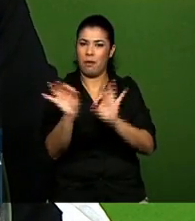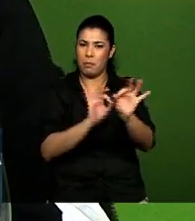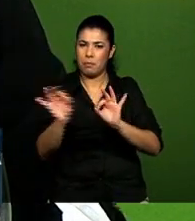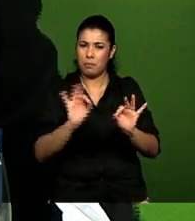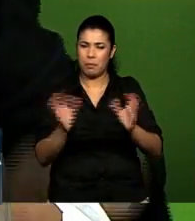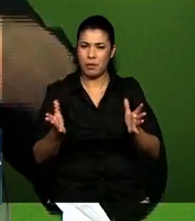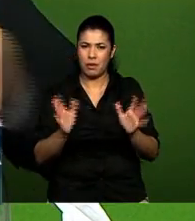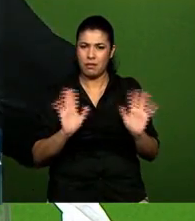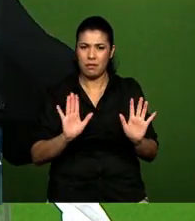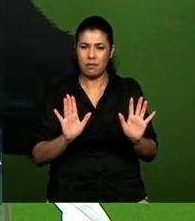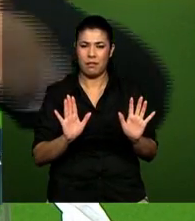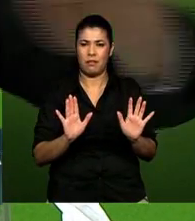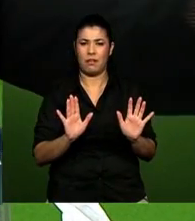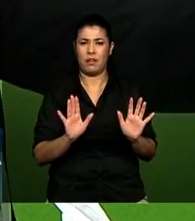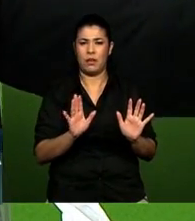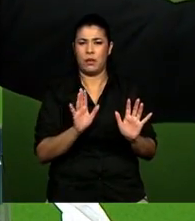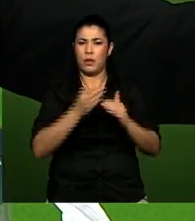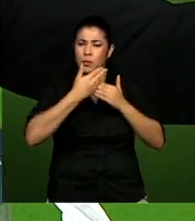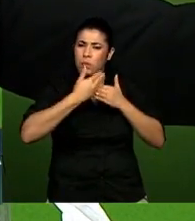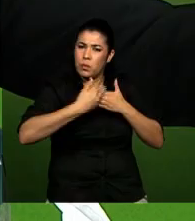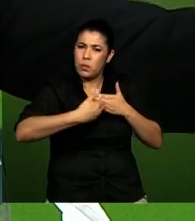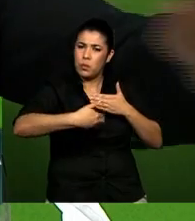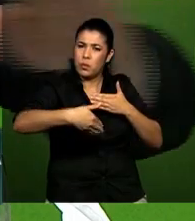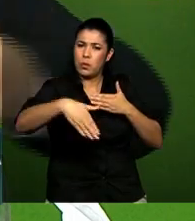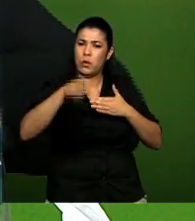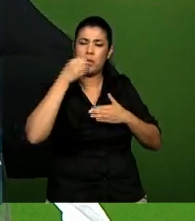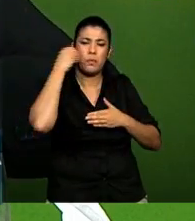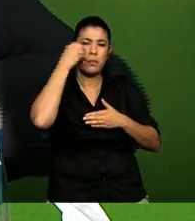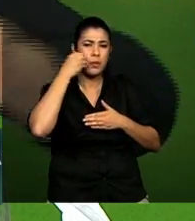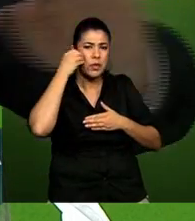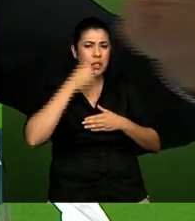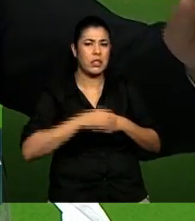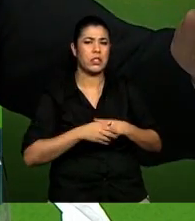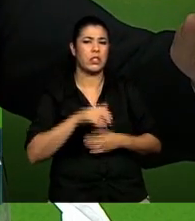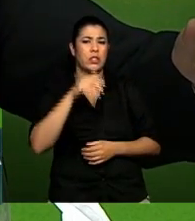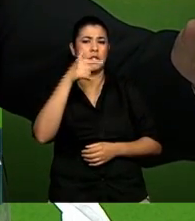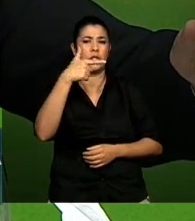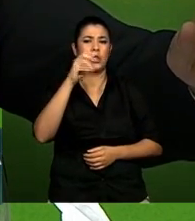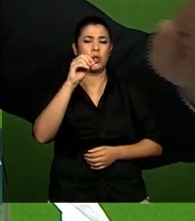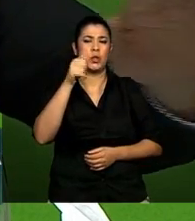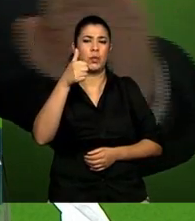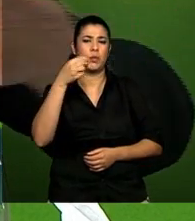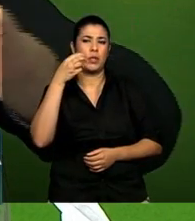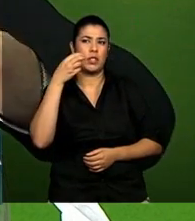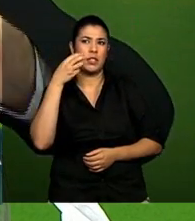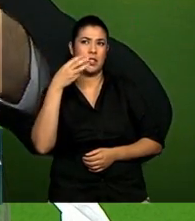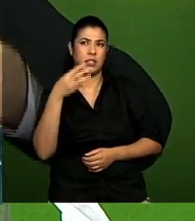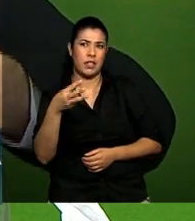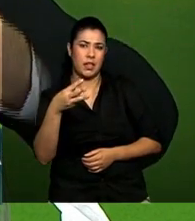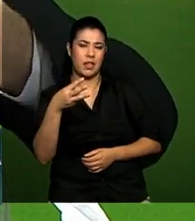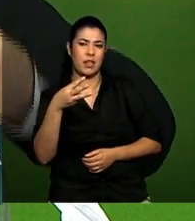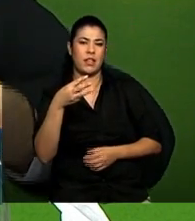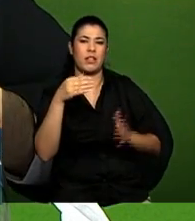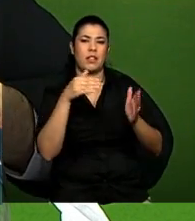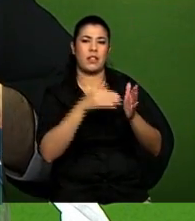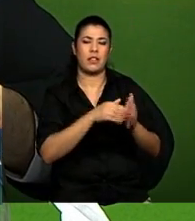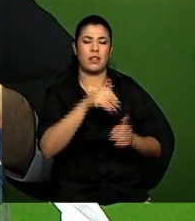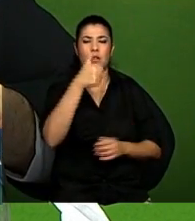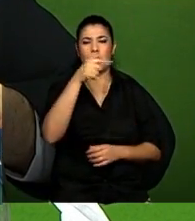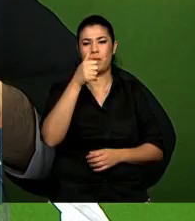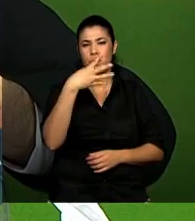eh ao longo de toda a nossa experiência de governo de 2013 a 2014 o governo foi